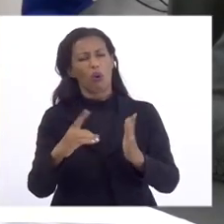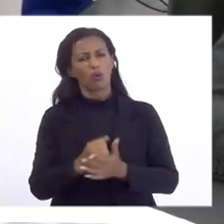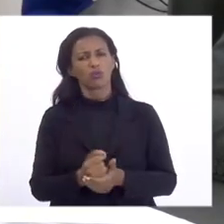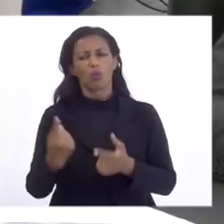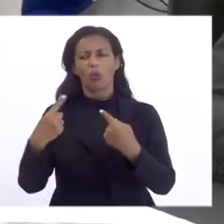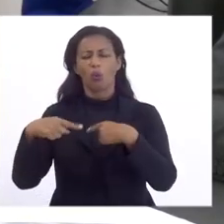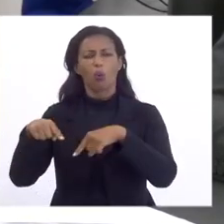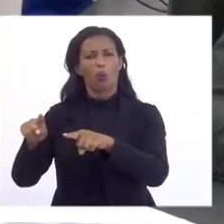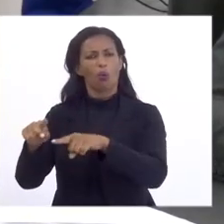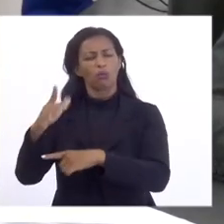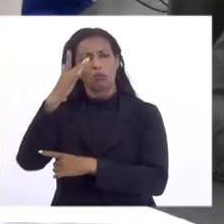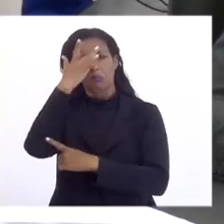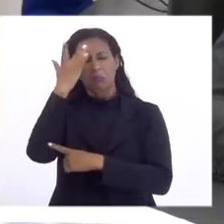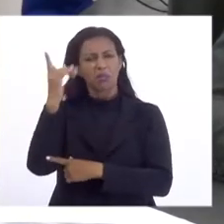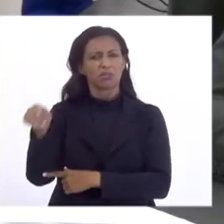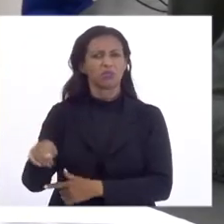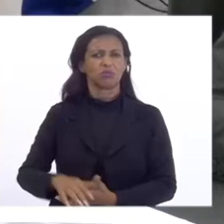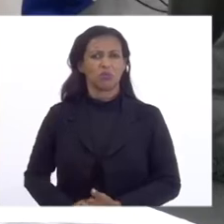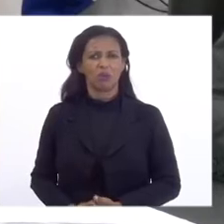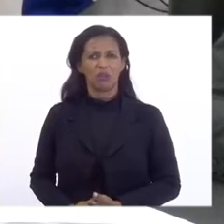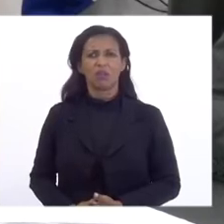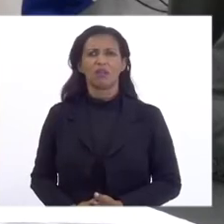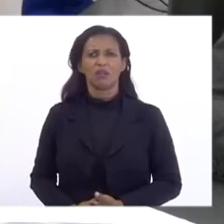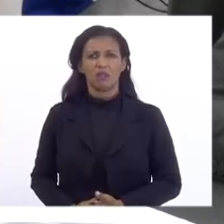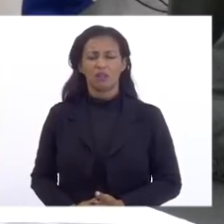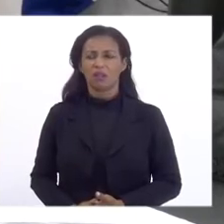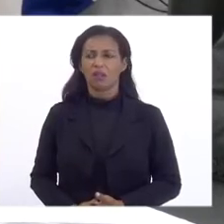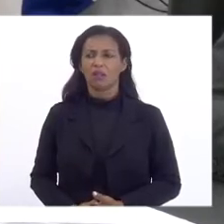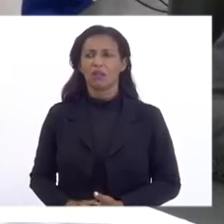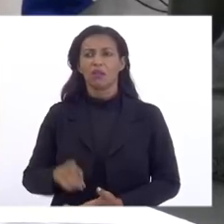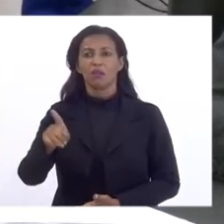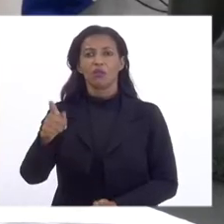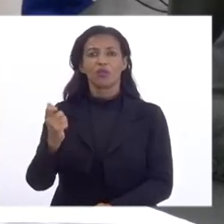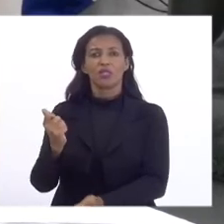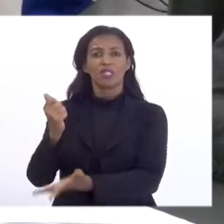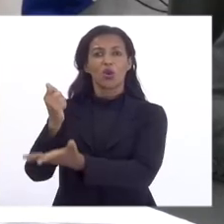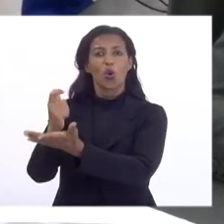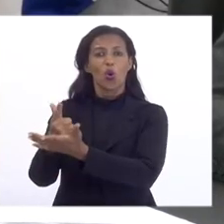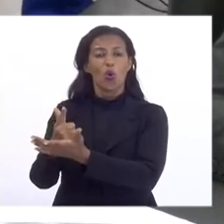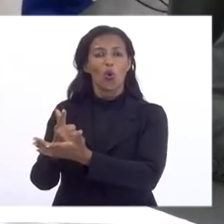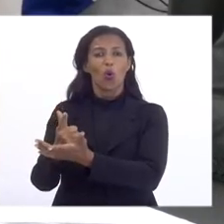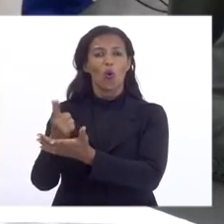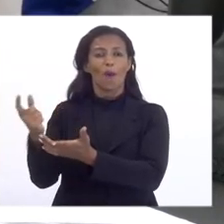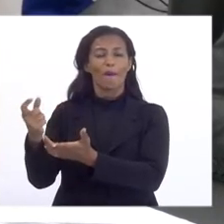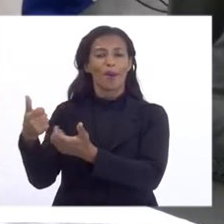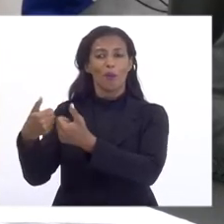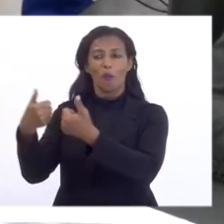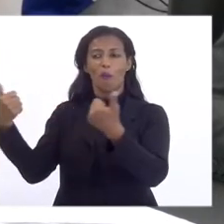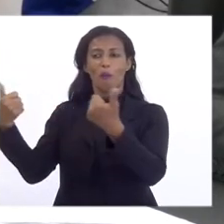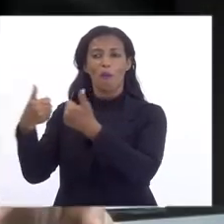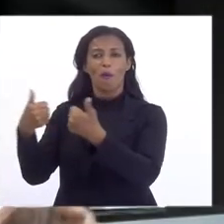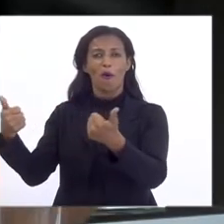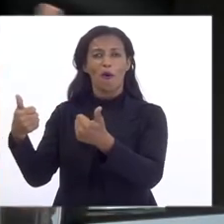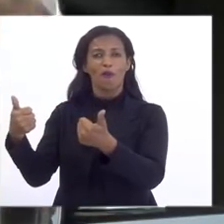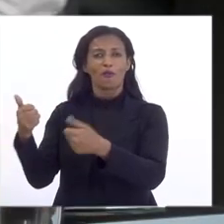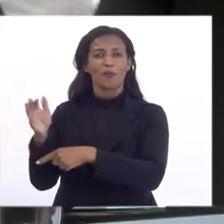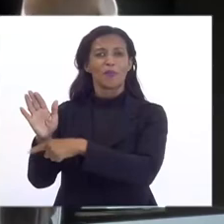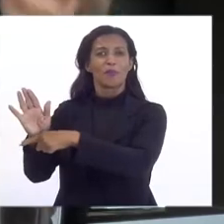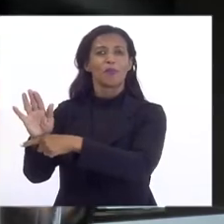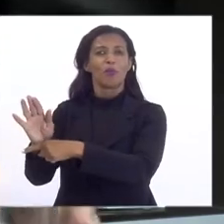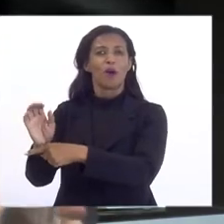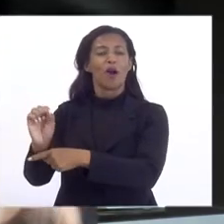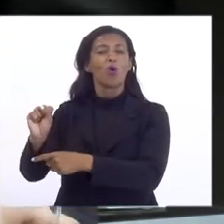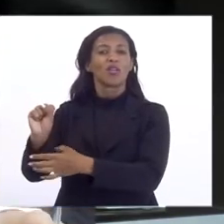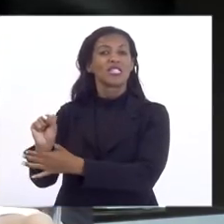o Código de Defesa do Consumidor são gritantes. O mais comum é você comprar um eletrodoméstico e empurrar o seguro em cima de você. São dois